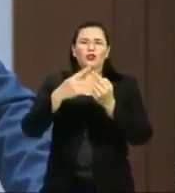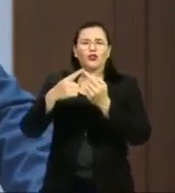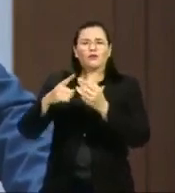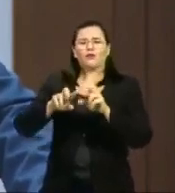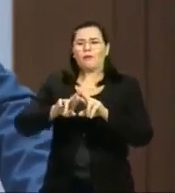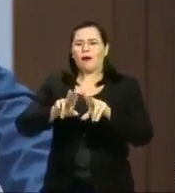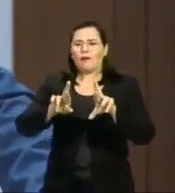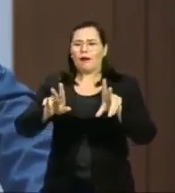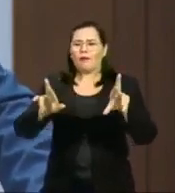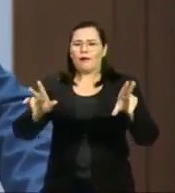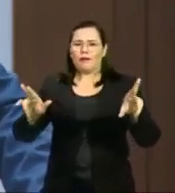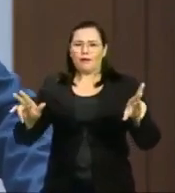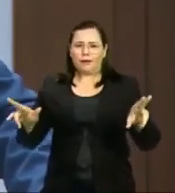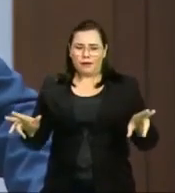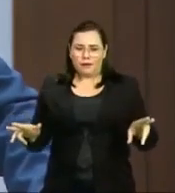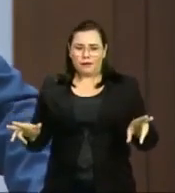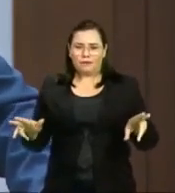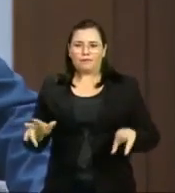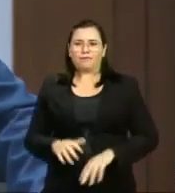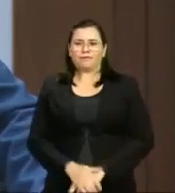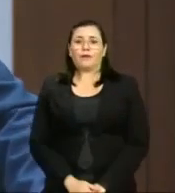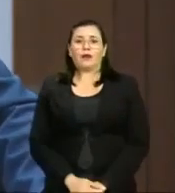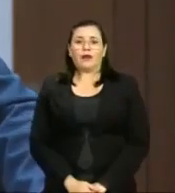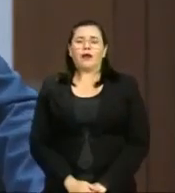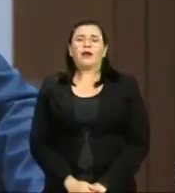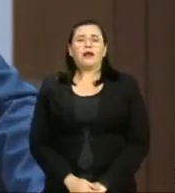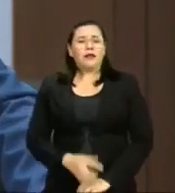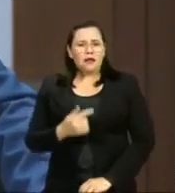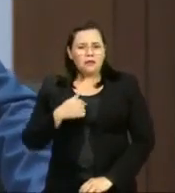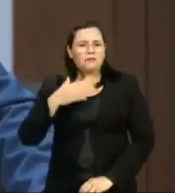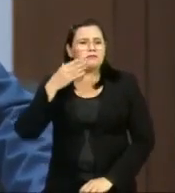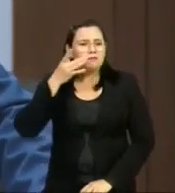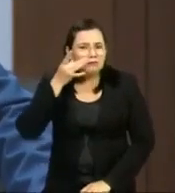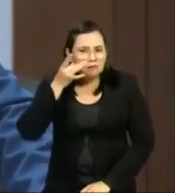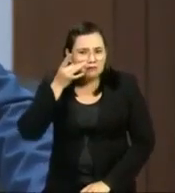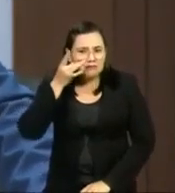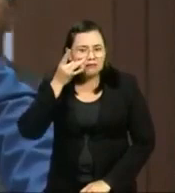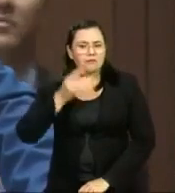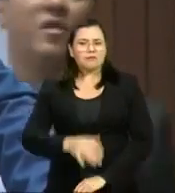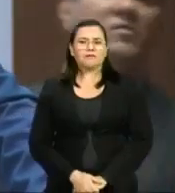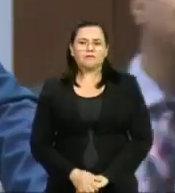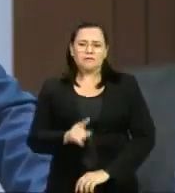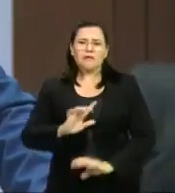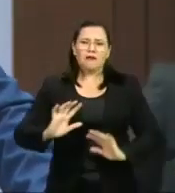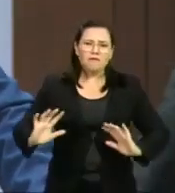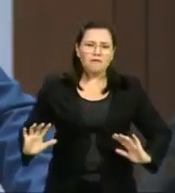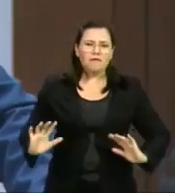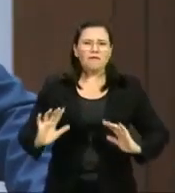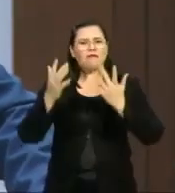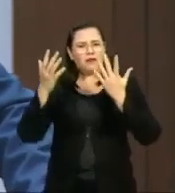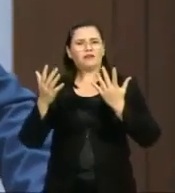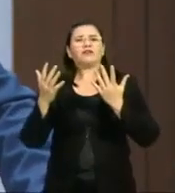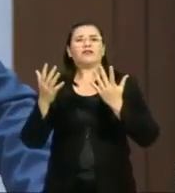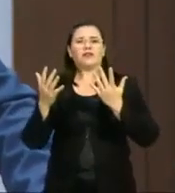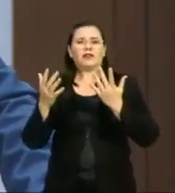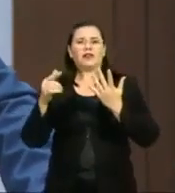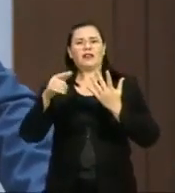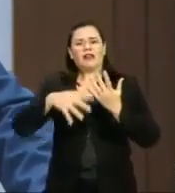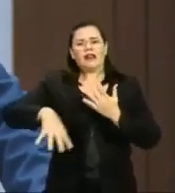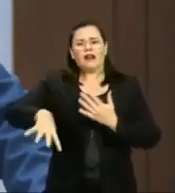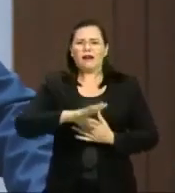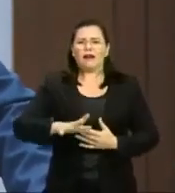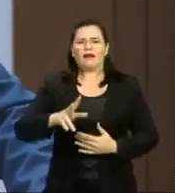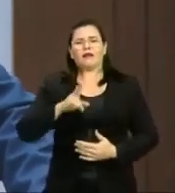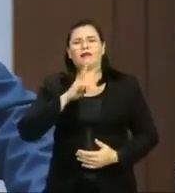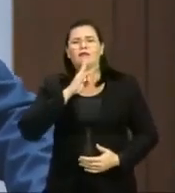E hoje nós podemos registrar que foi a maior festa do esporte amador de Viana